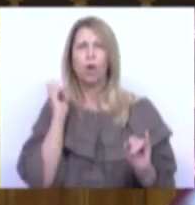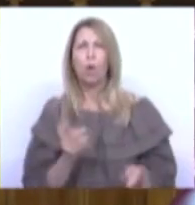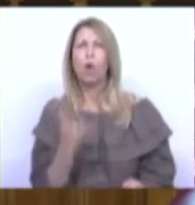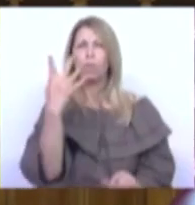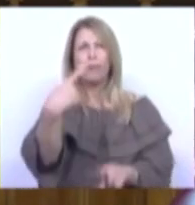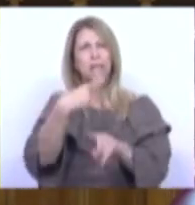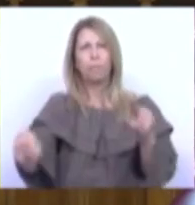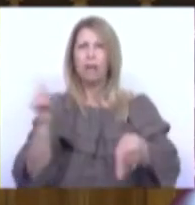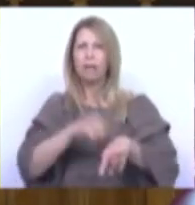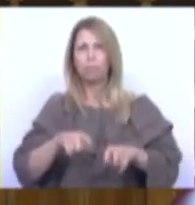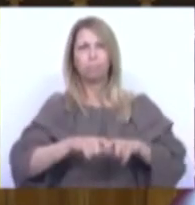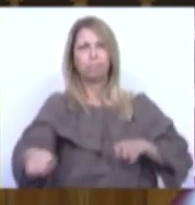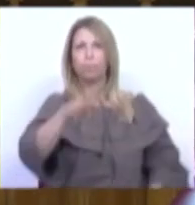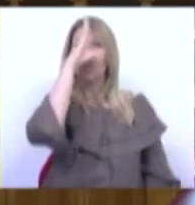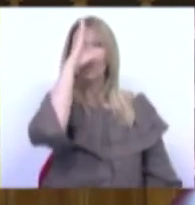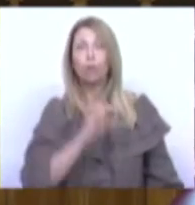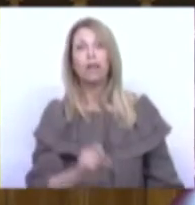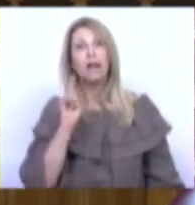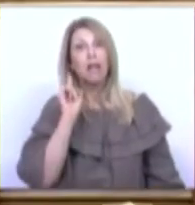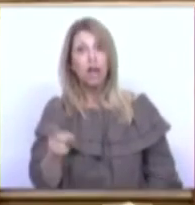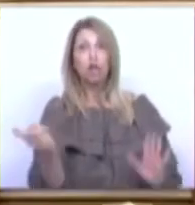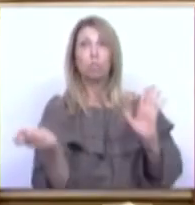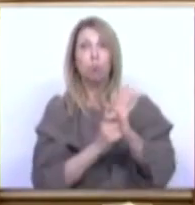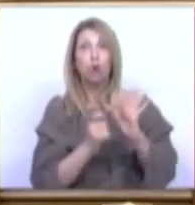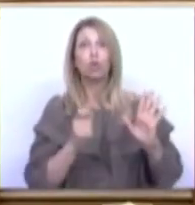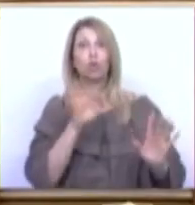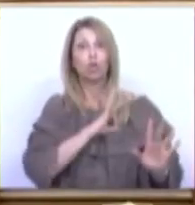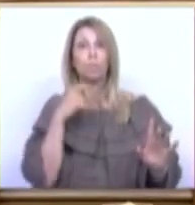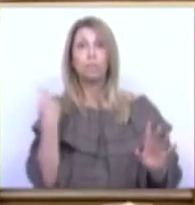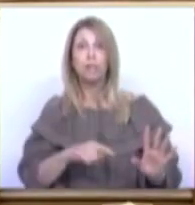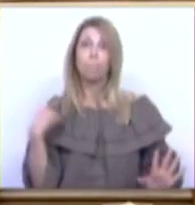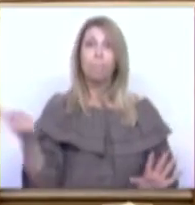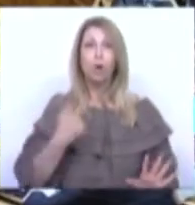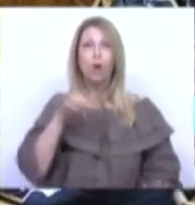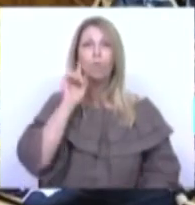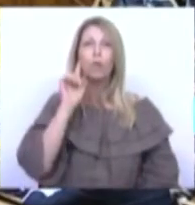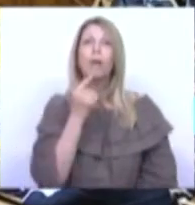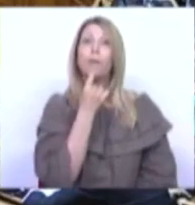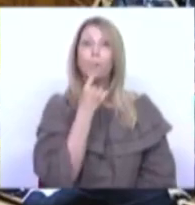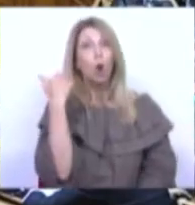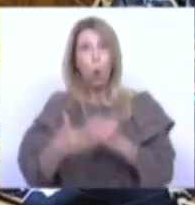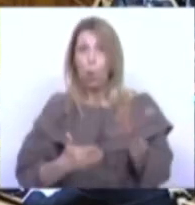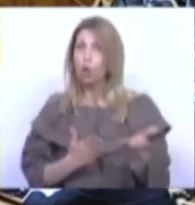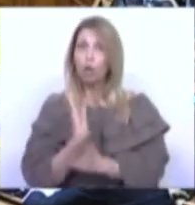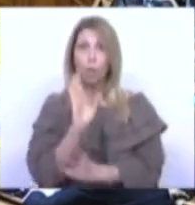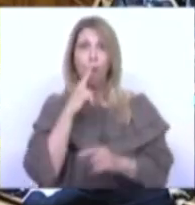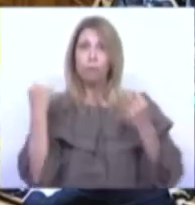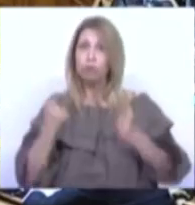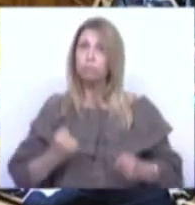deste mandato. Este ponto, Sr. Presidente, para nós vai ser importantíssimo. Continuaremos a insistir nele.